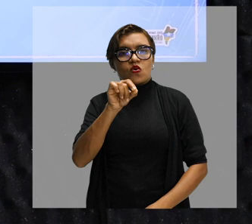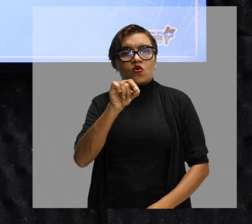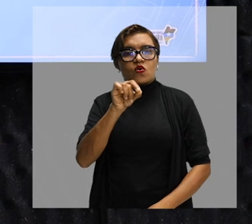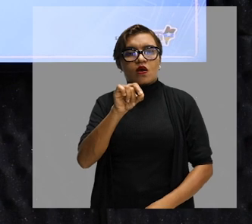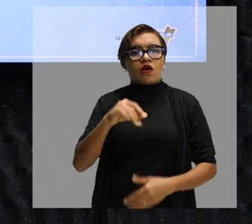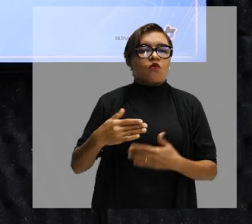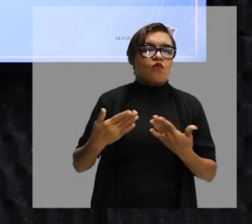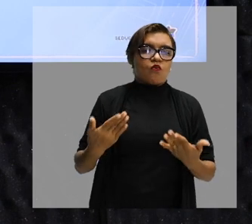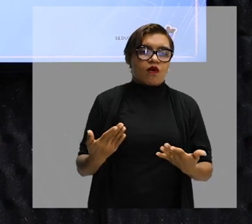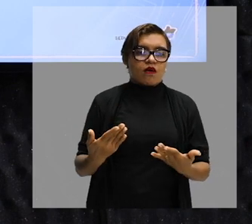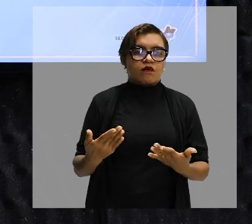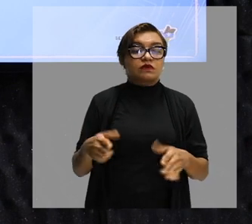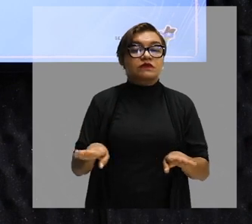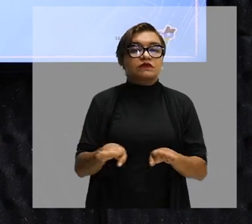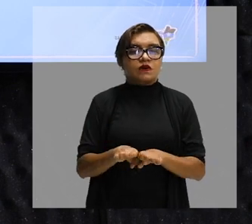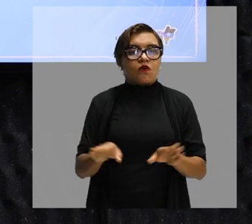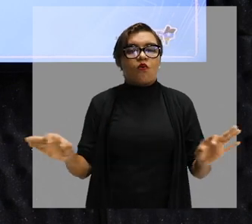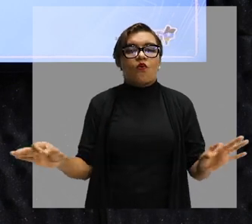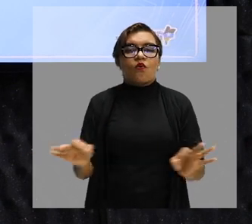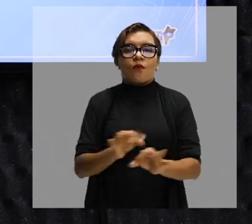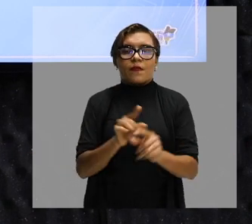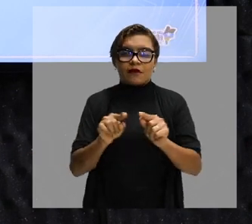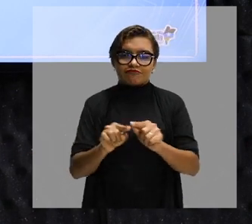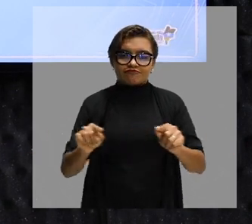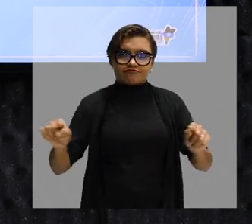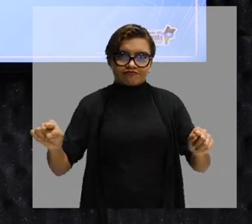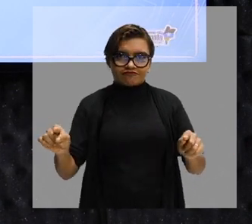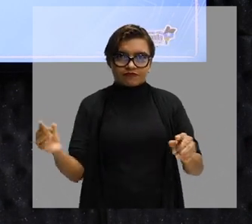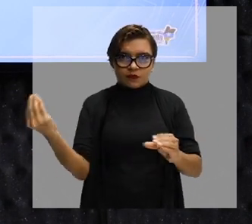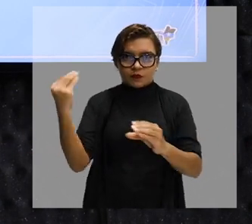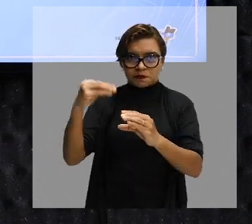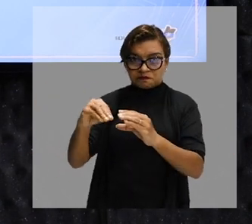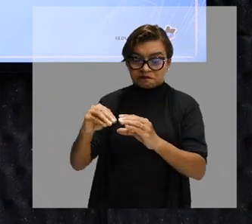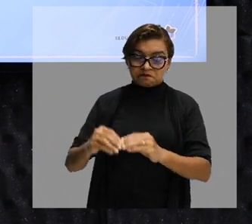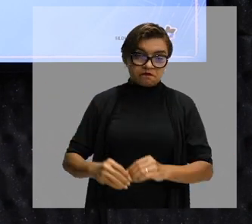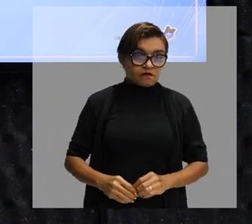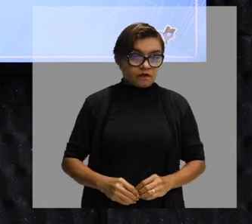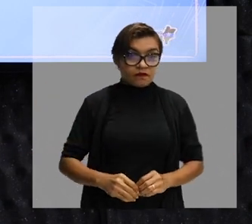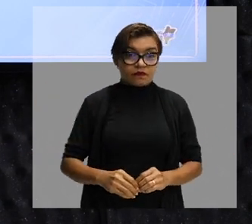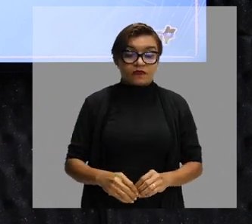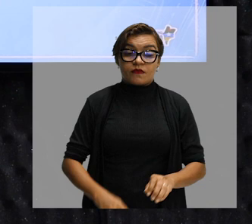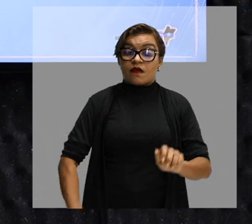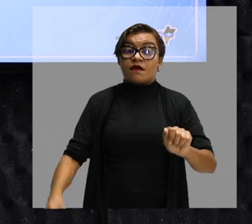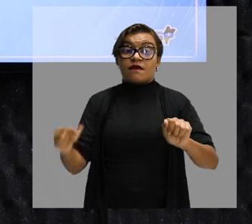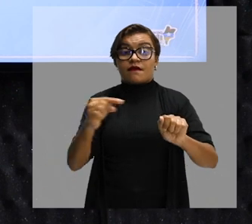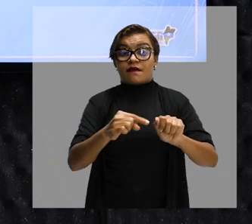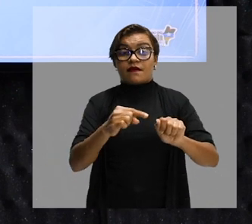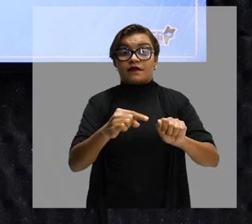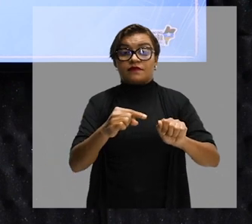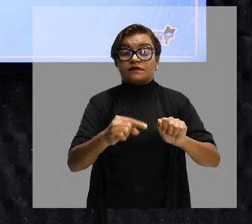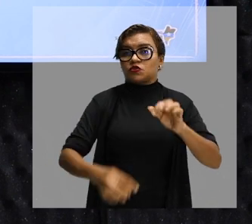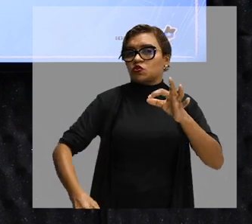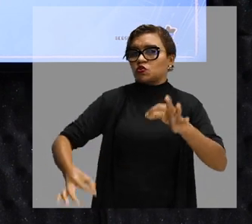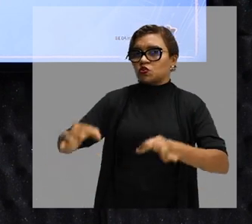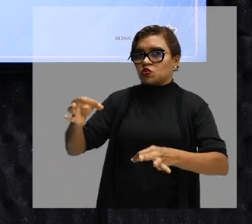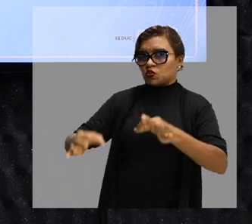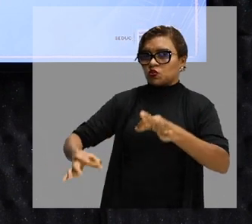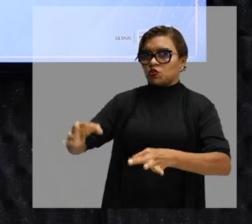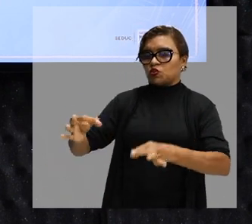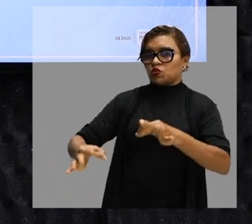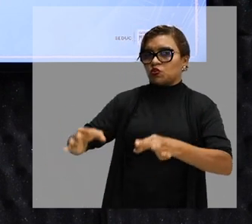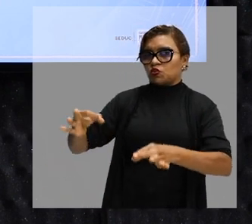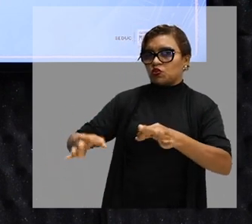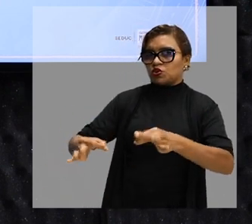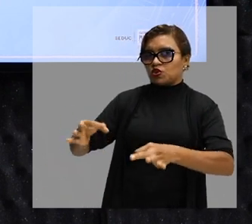corretamente as lacunas do texto. Olha só. Então, vejamos aqui. Letra A, justiça. Então, na Grécia Antiga, os